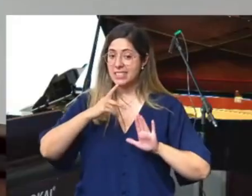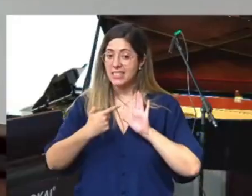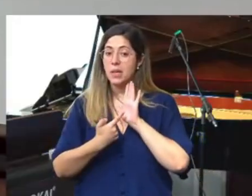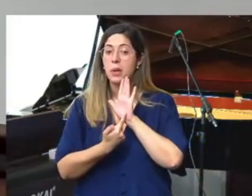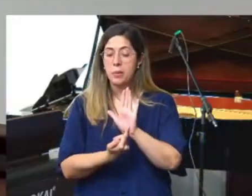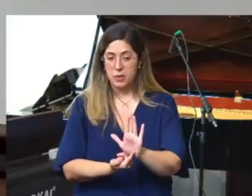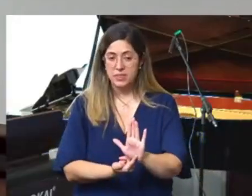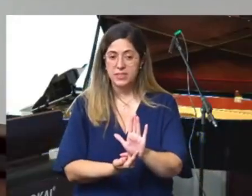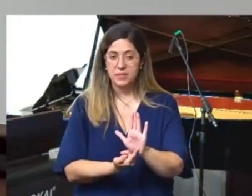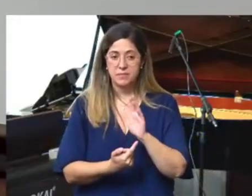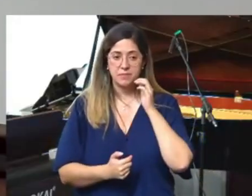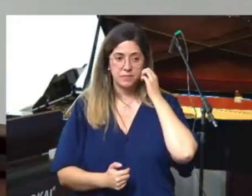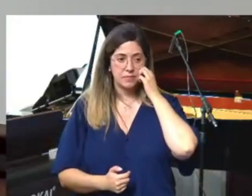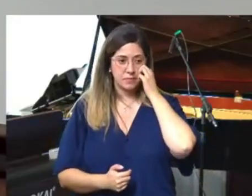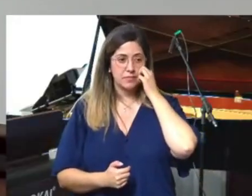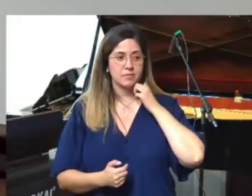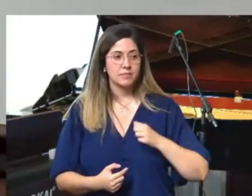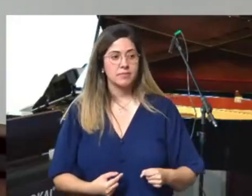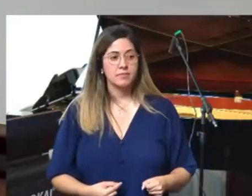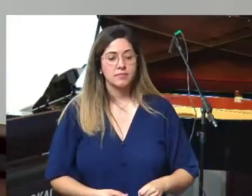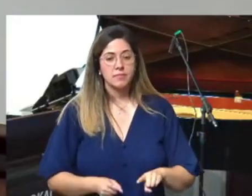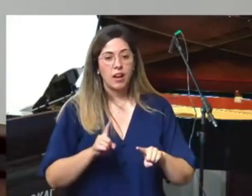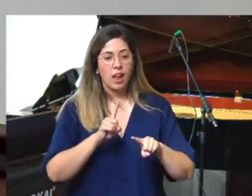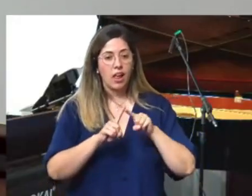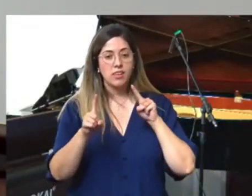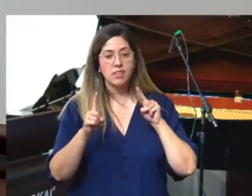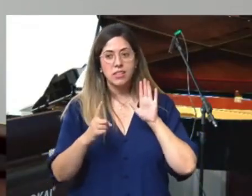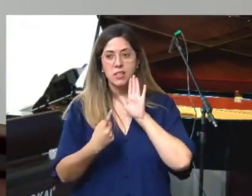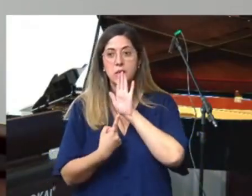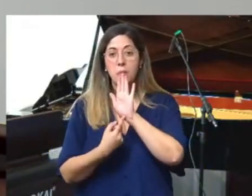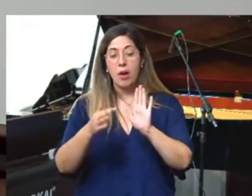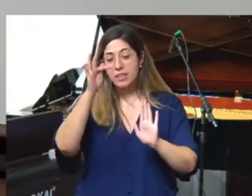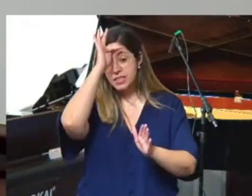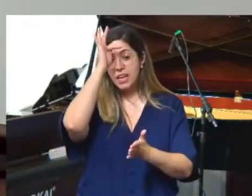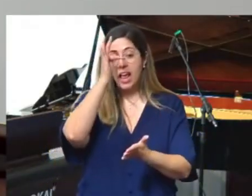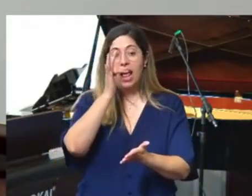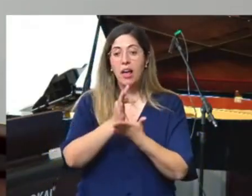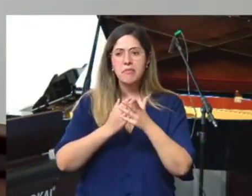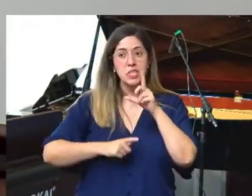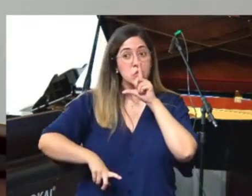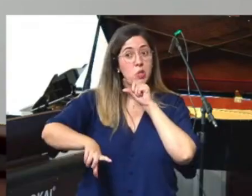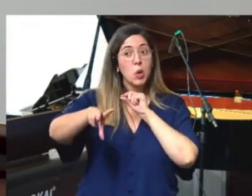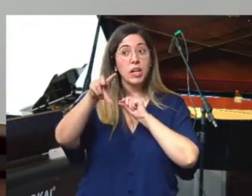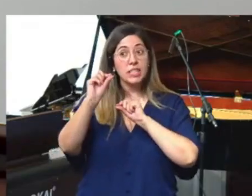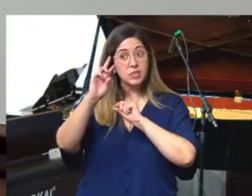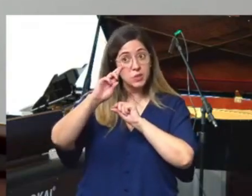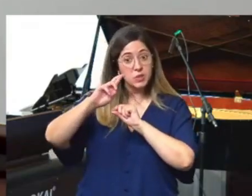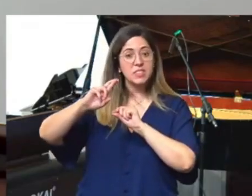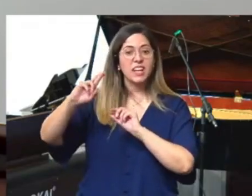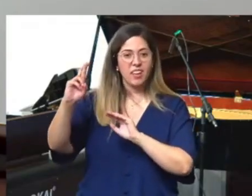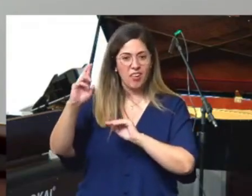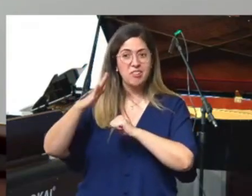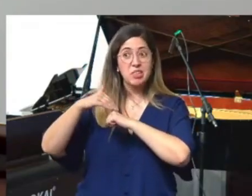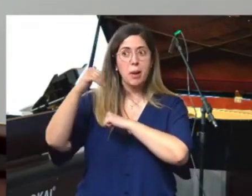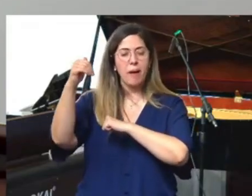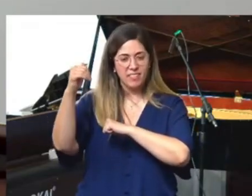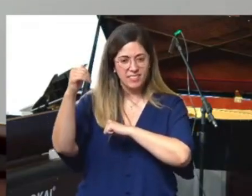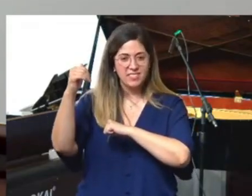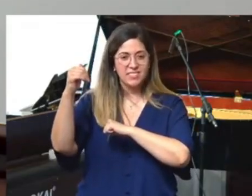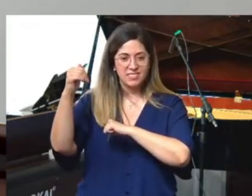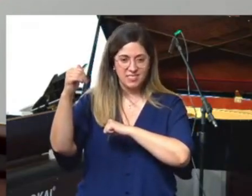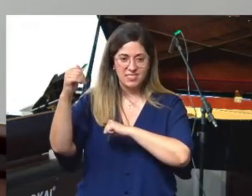manifesta e que promove a fé dos eleitos de Deus dentro de um